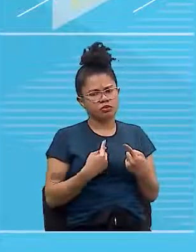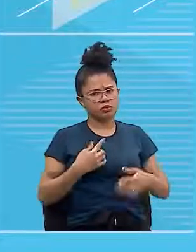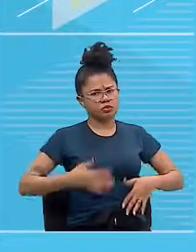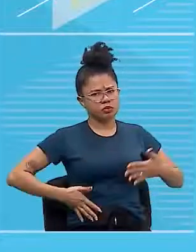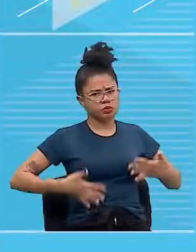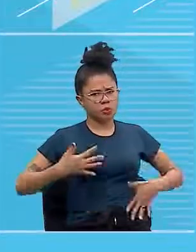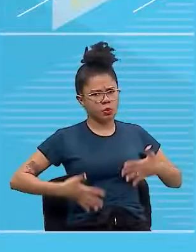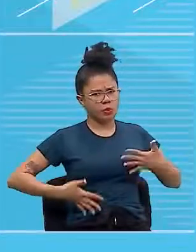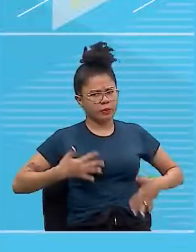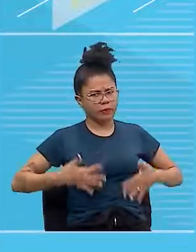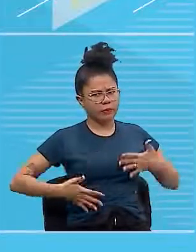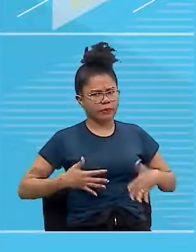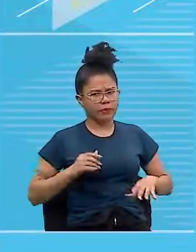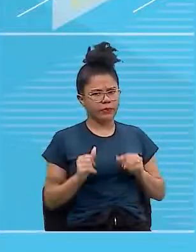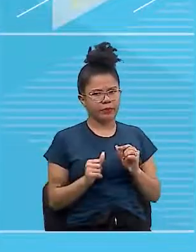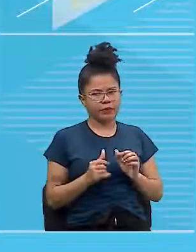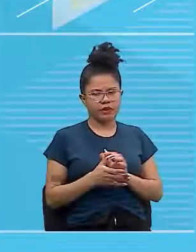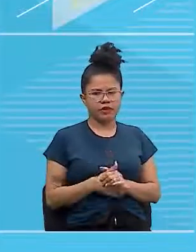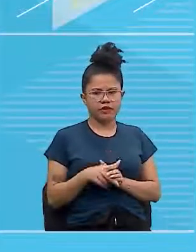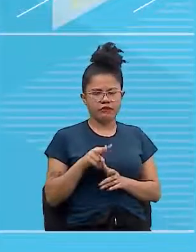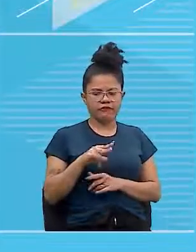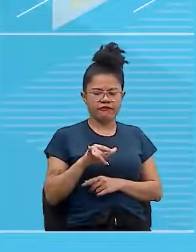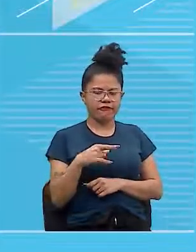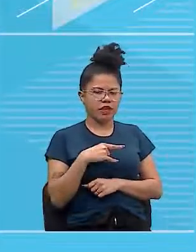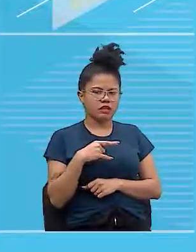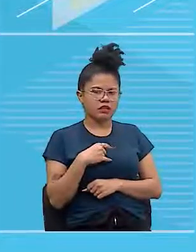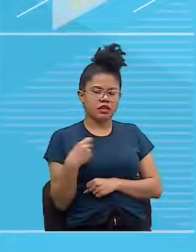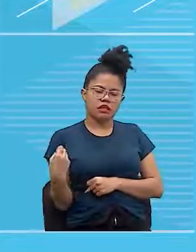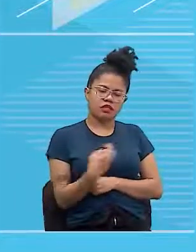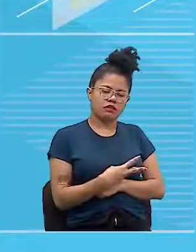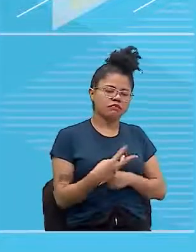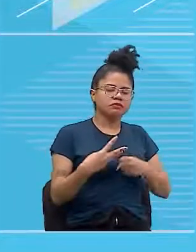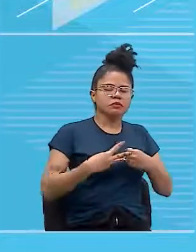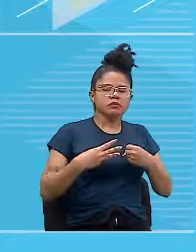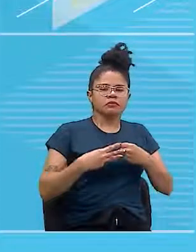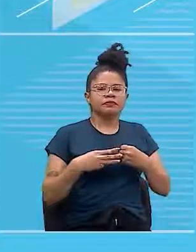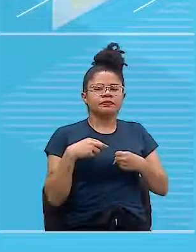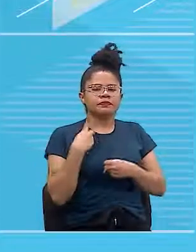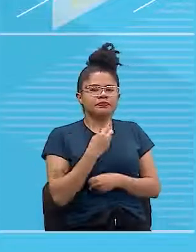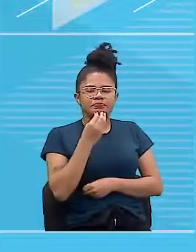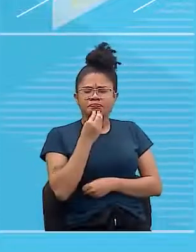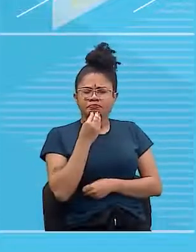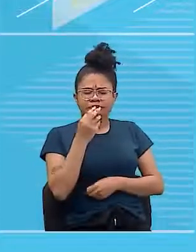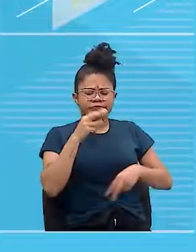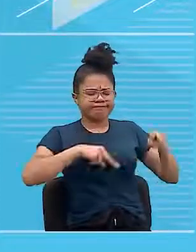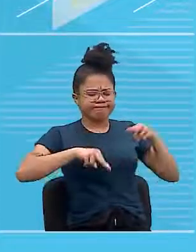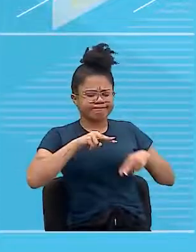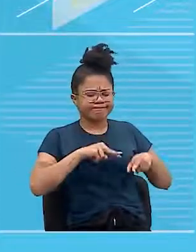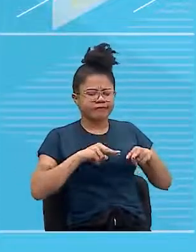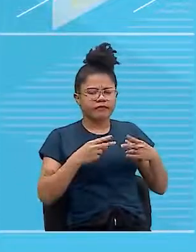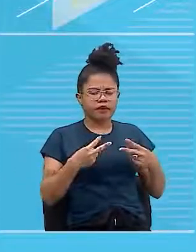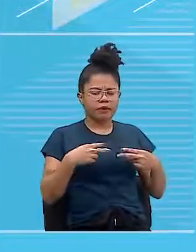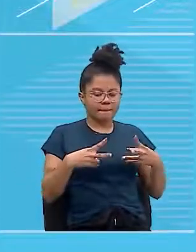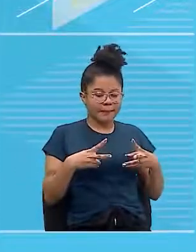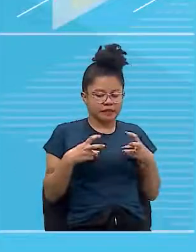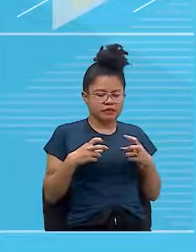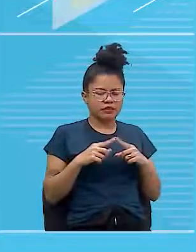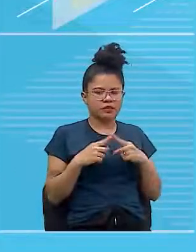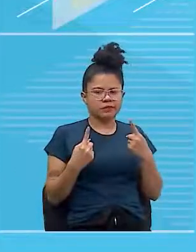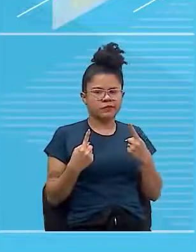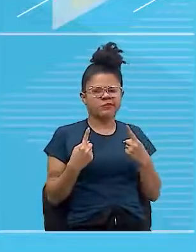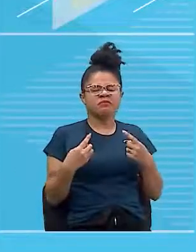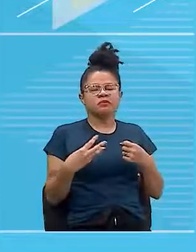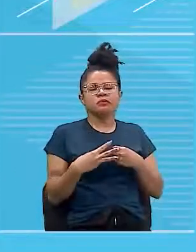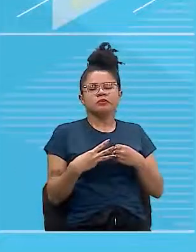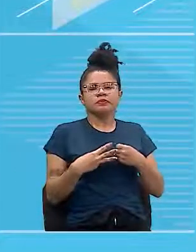gente que aquele que vai produzir novas células que a gente não tá vendo né enfim ele consome